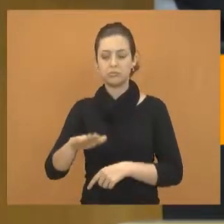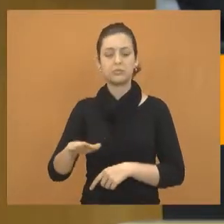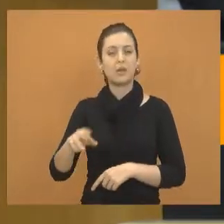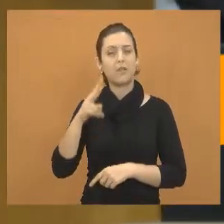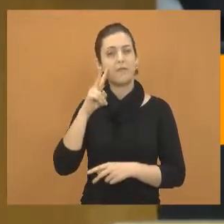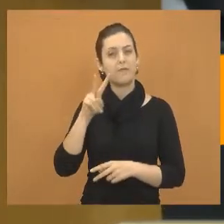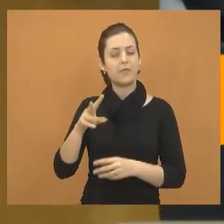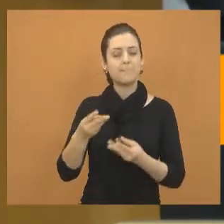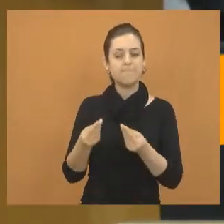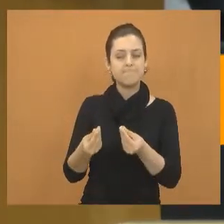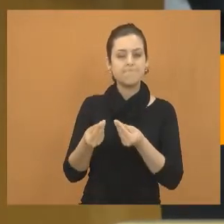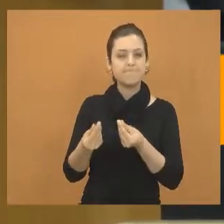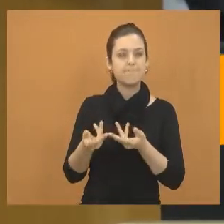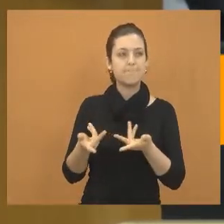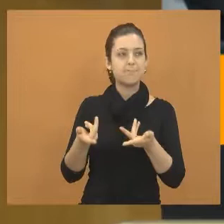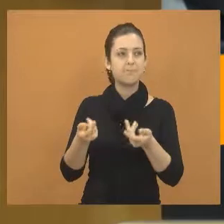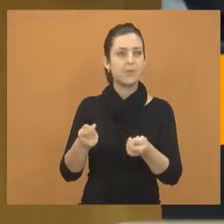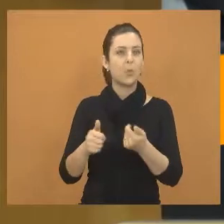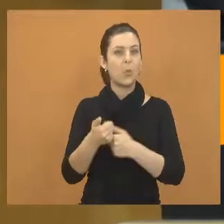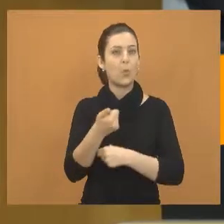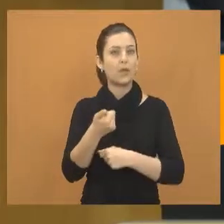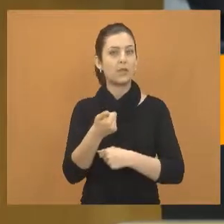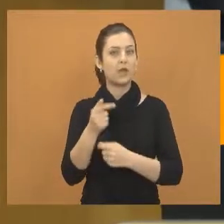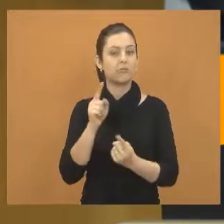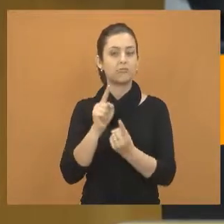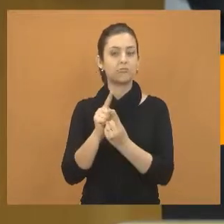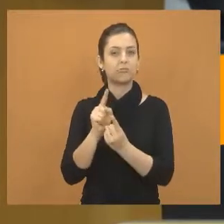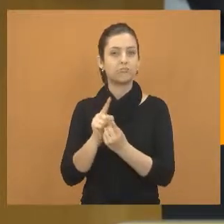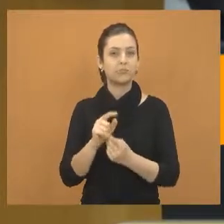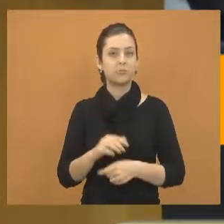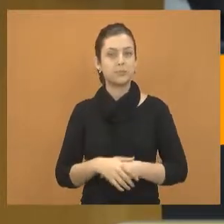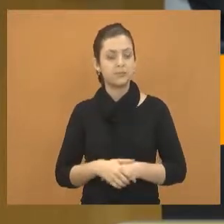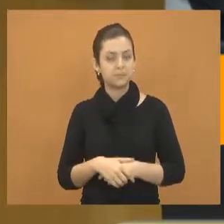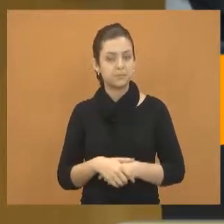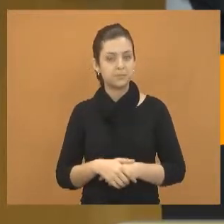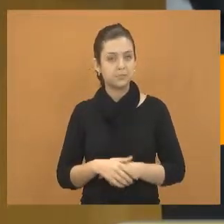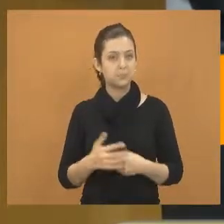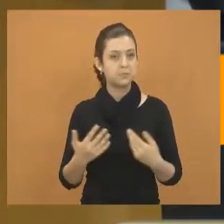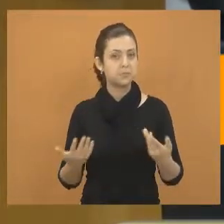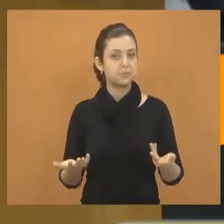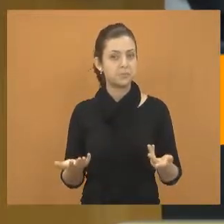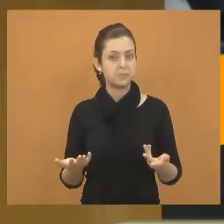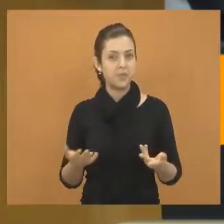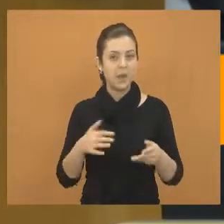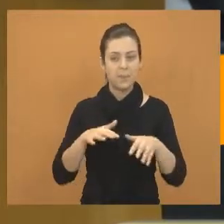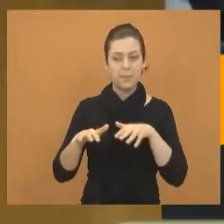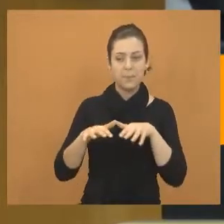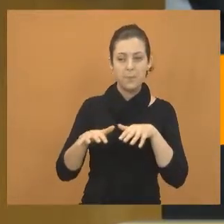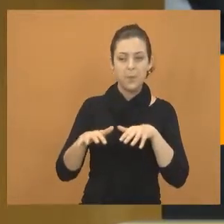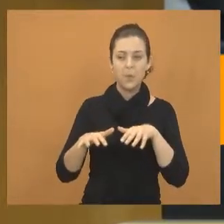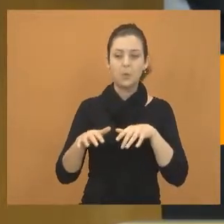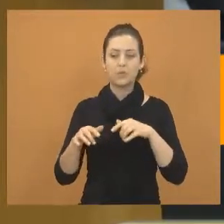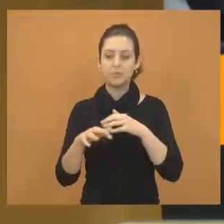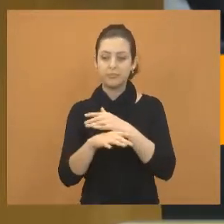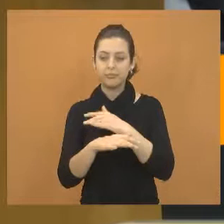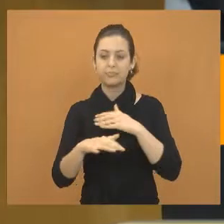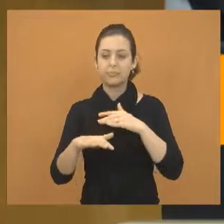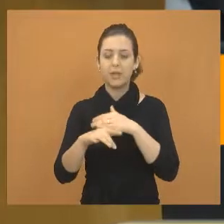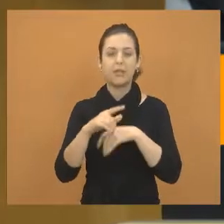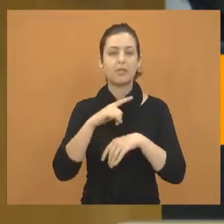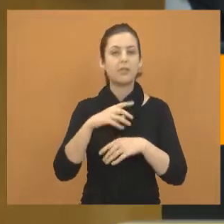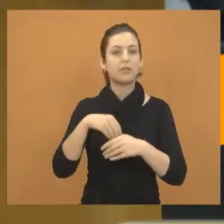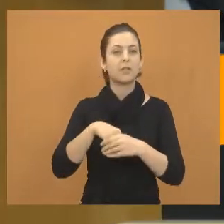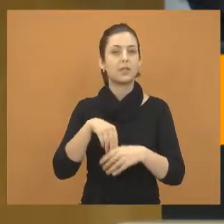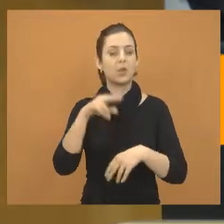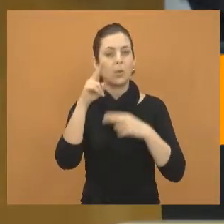a sensível melhora na qualidade do atendimento. Ou seja, todo o movimento de pronto-socorro que hoje é feito na Santa